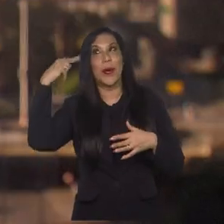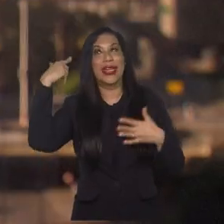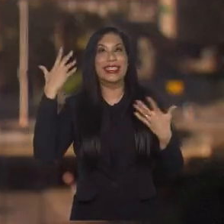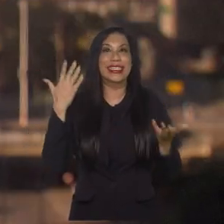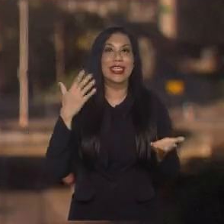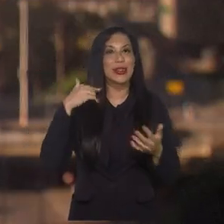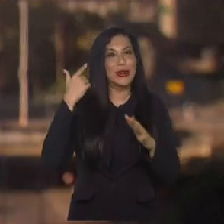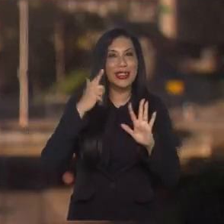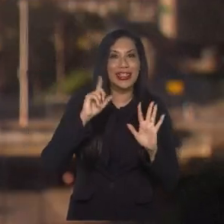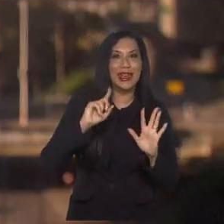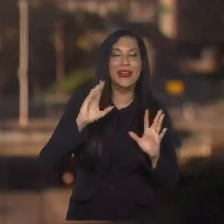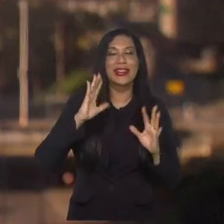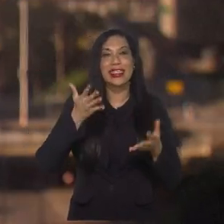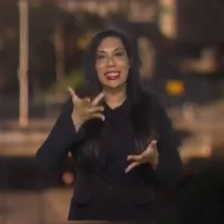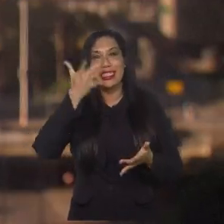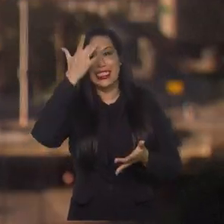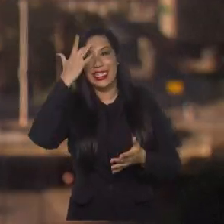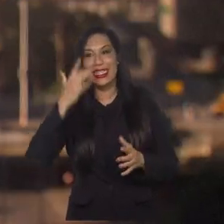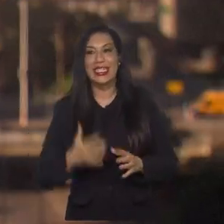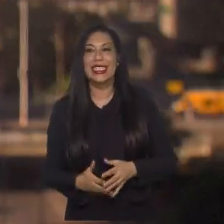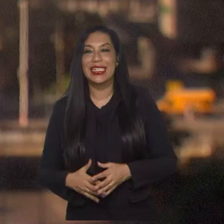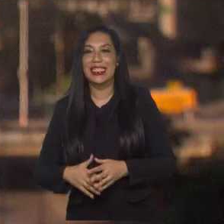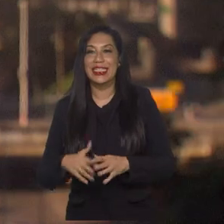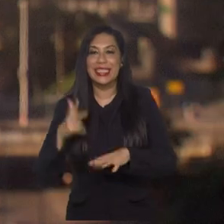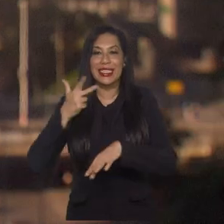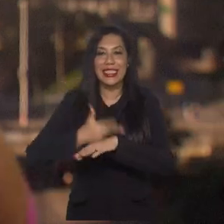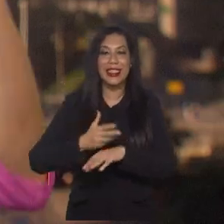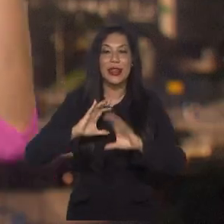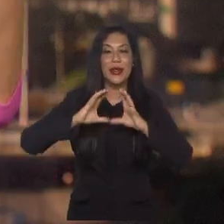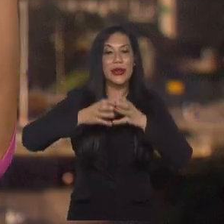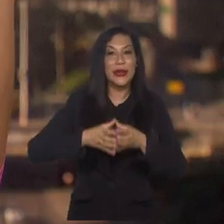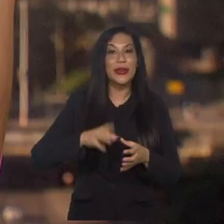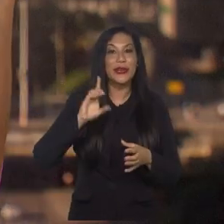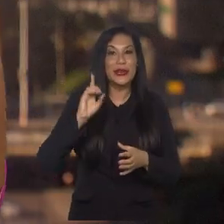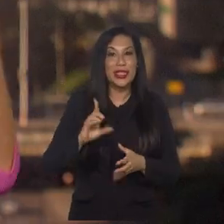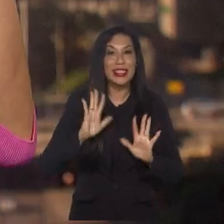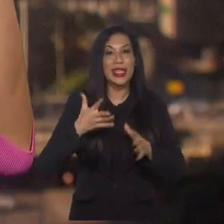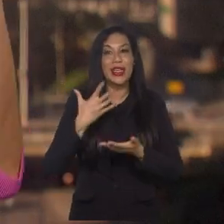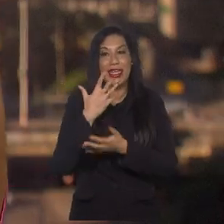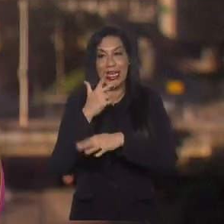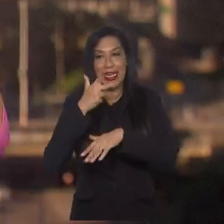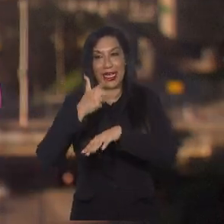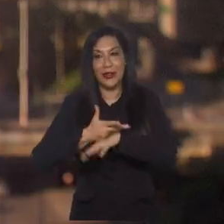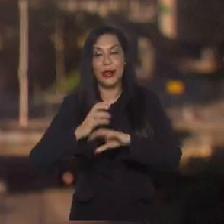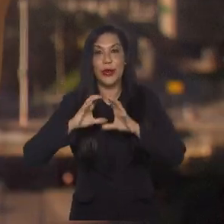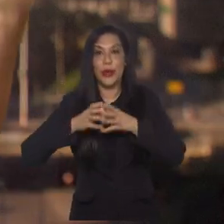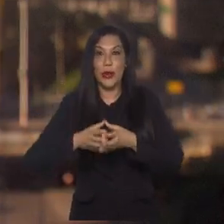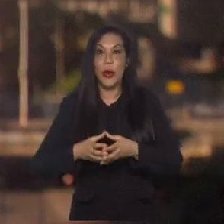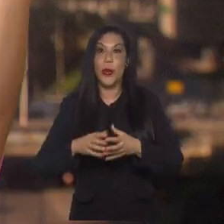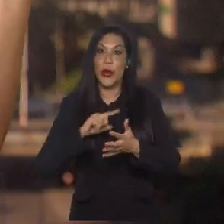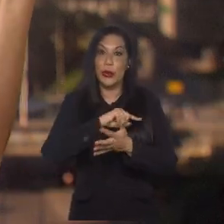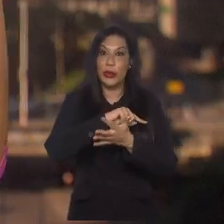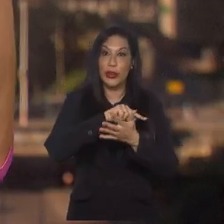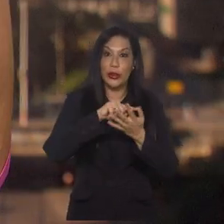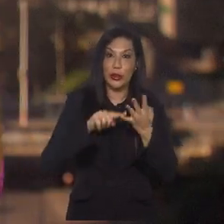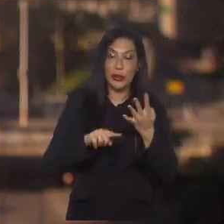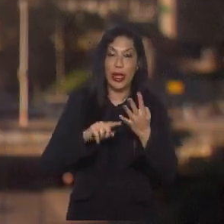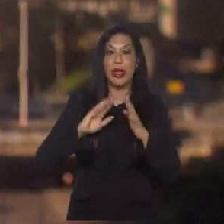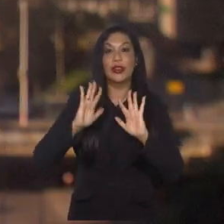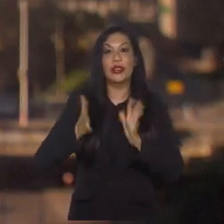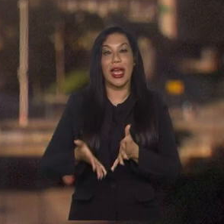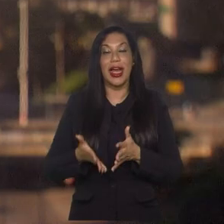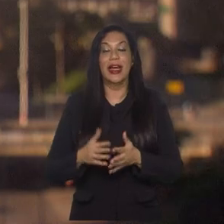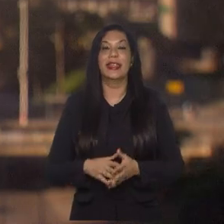sou doida, não. É porque a gente grava com frente, tá? A gente tá no grupo D, mas a gente já gravou o grupo E. Por isso que eu falei 5. Então, dos 4 que gravamos